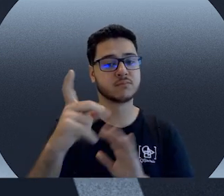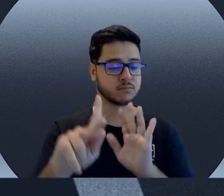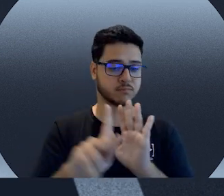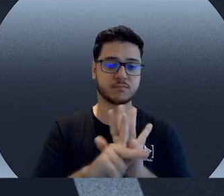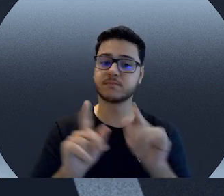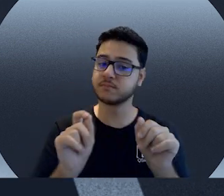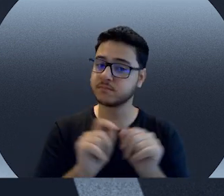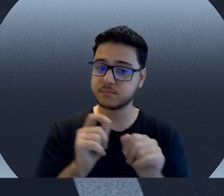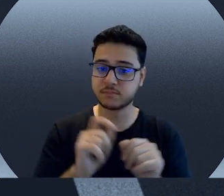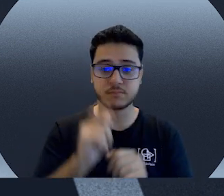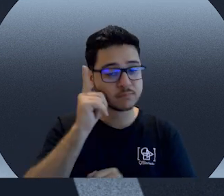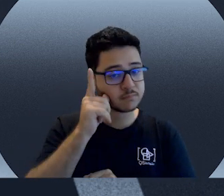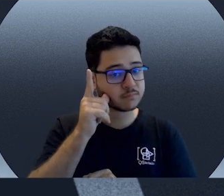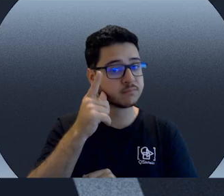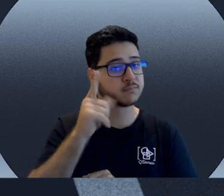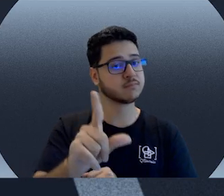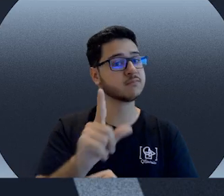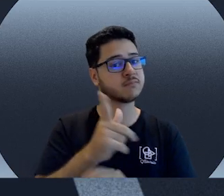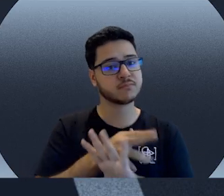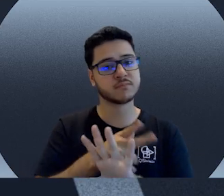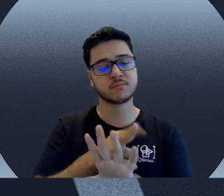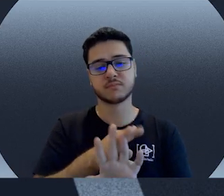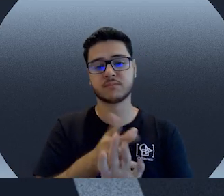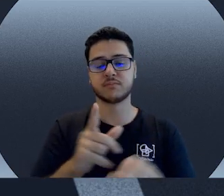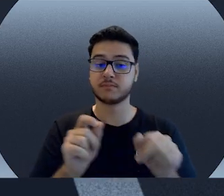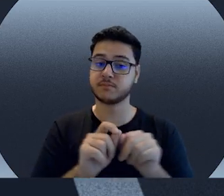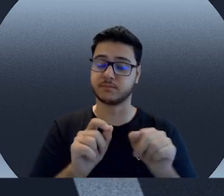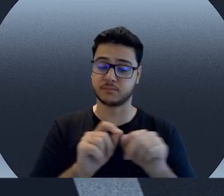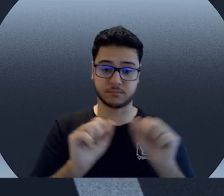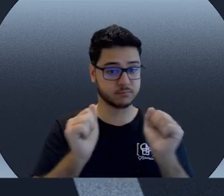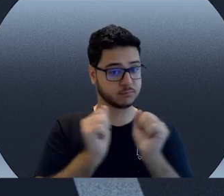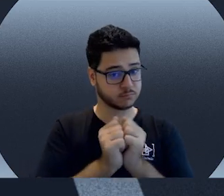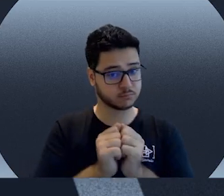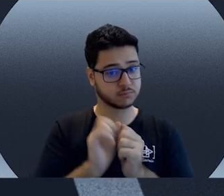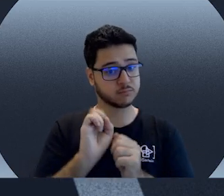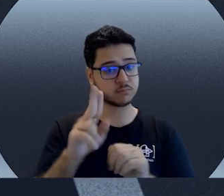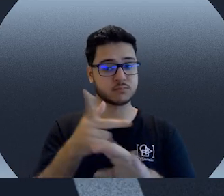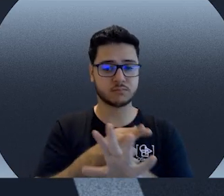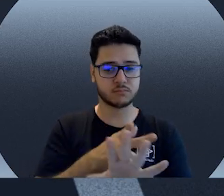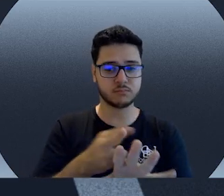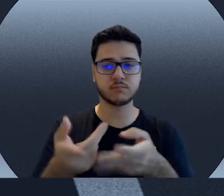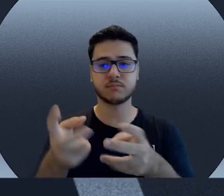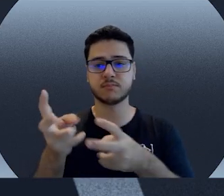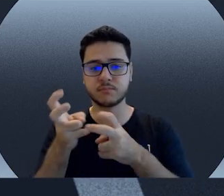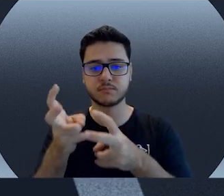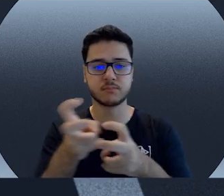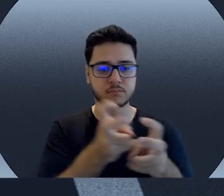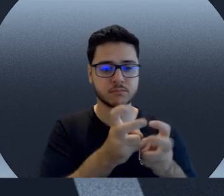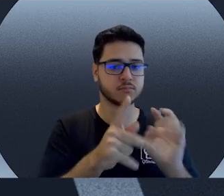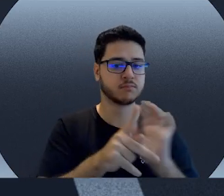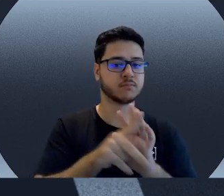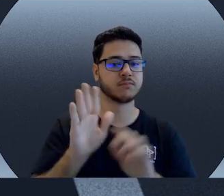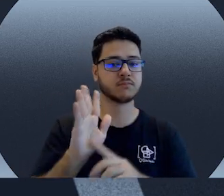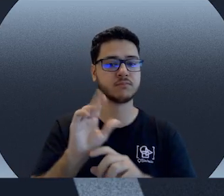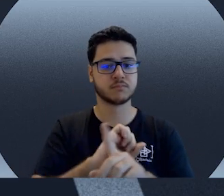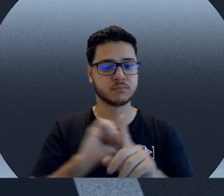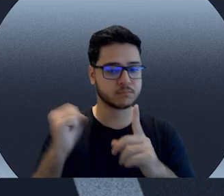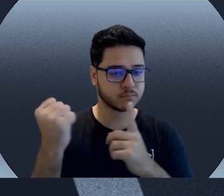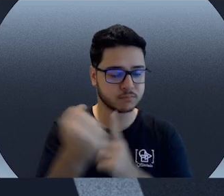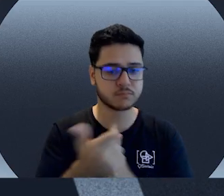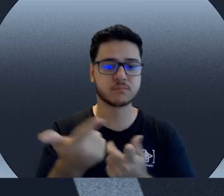obra, a gente consegue abordar diversas matérias ou diversas indagações políticas,